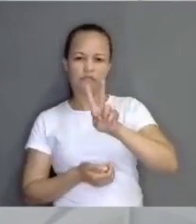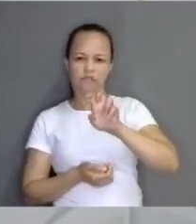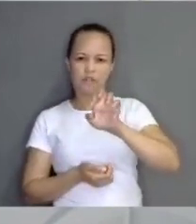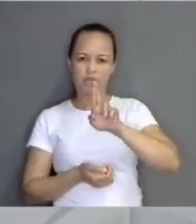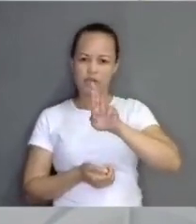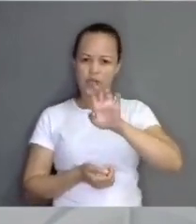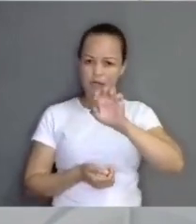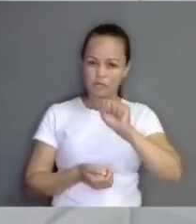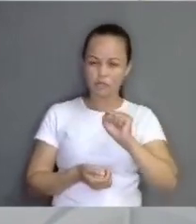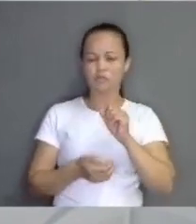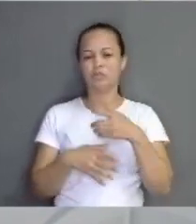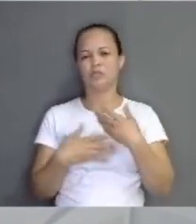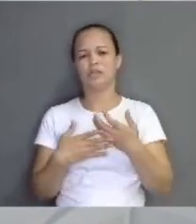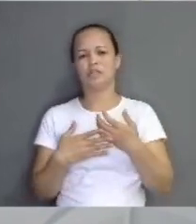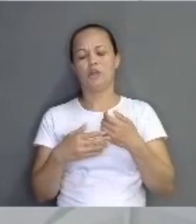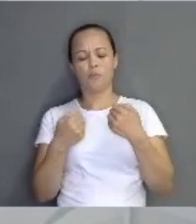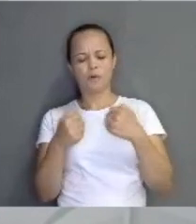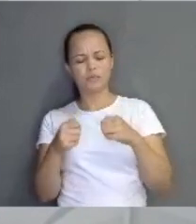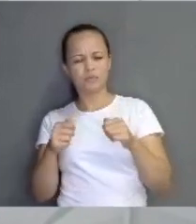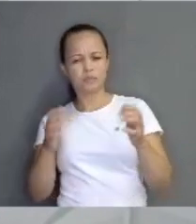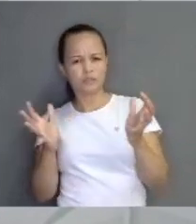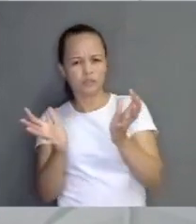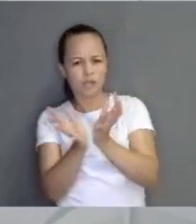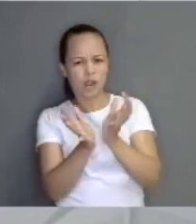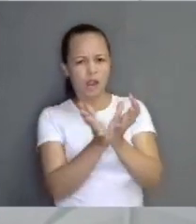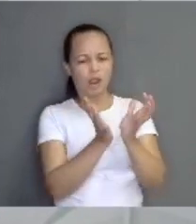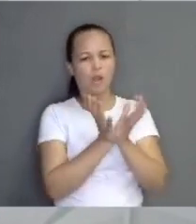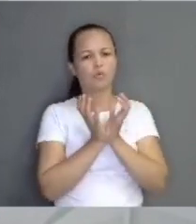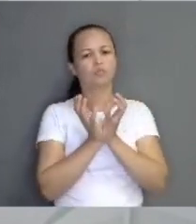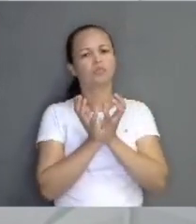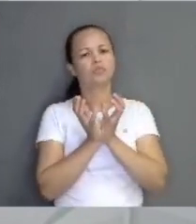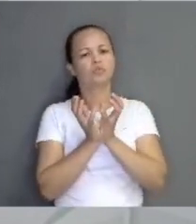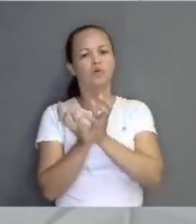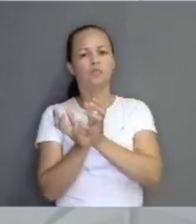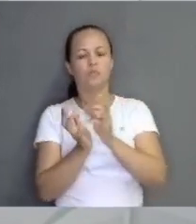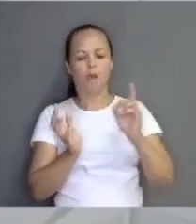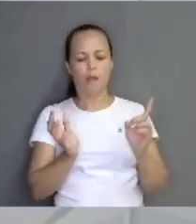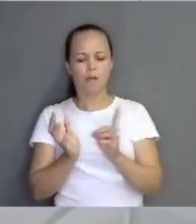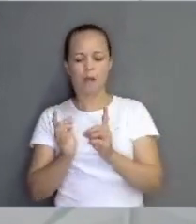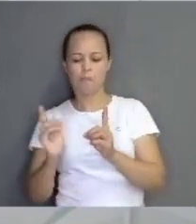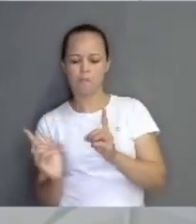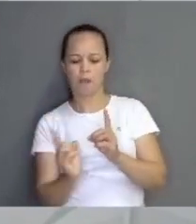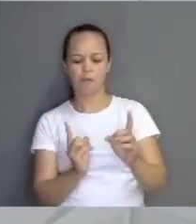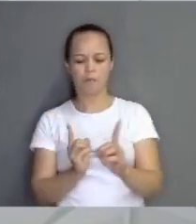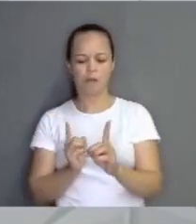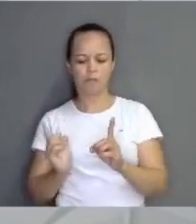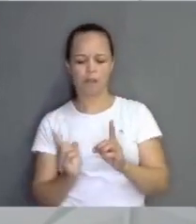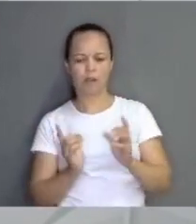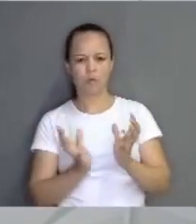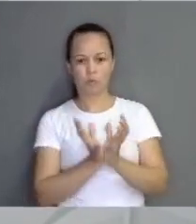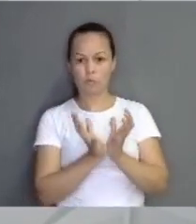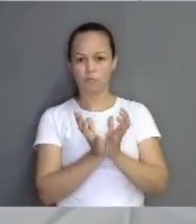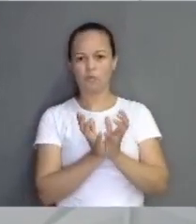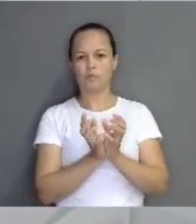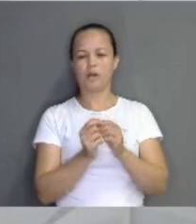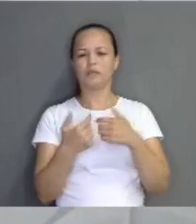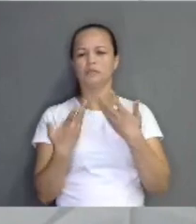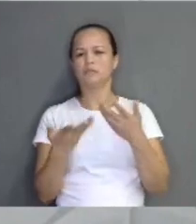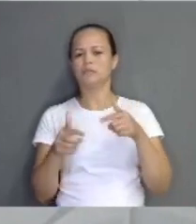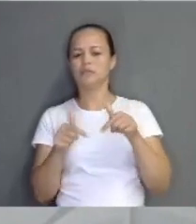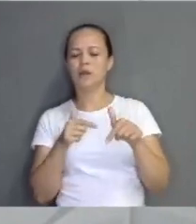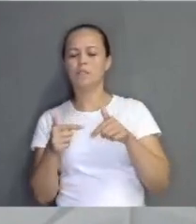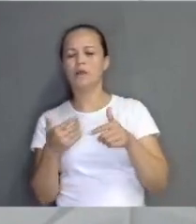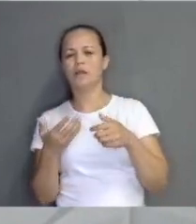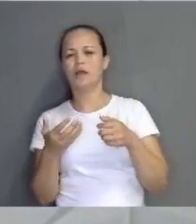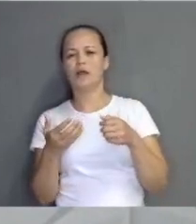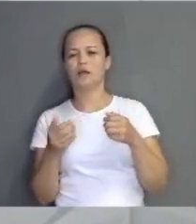gente se reúne em grupos sociais para se ter uma certa intenção, para se trabalhar algo em cima disso. Por exemplo, quando